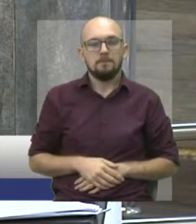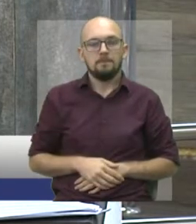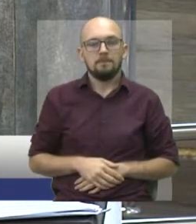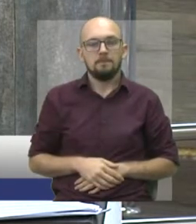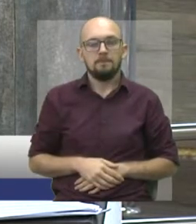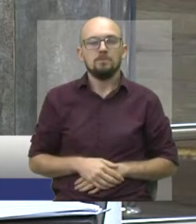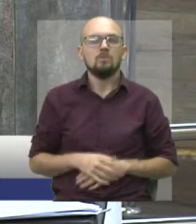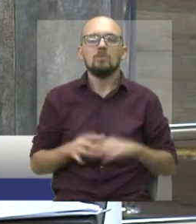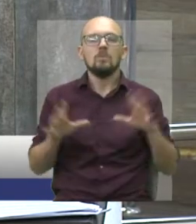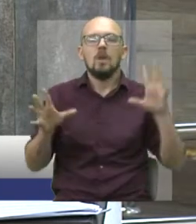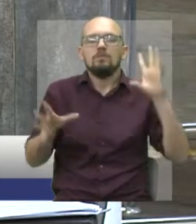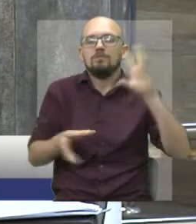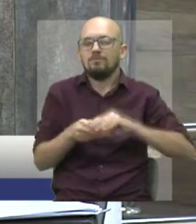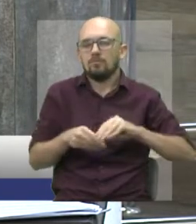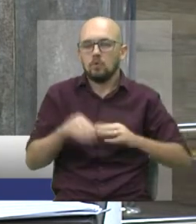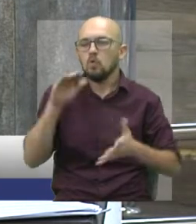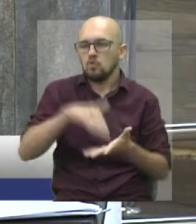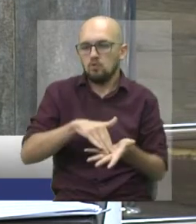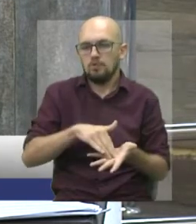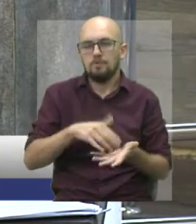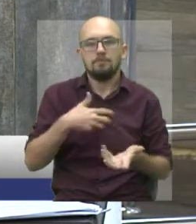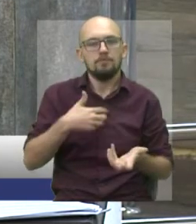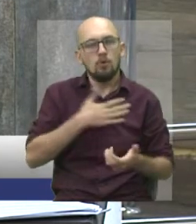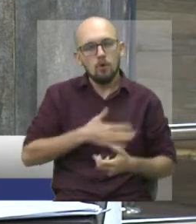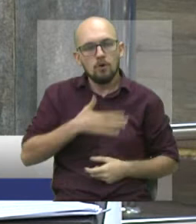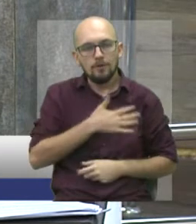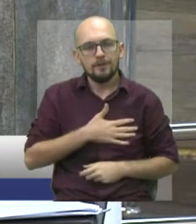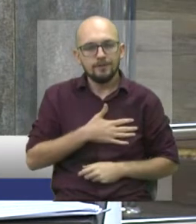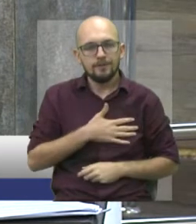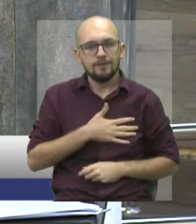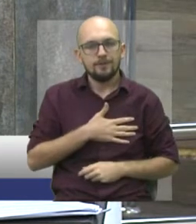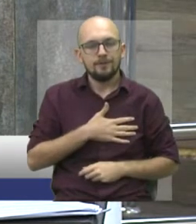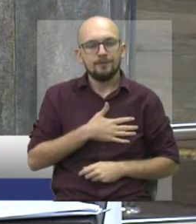Para encerrar, senhor presidente, eu gostaria aqui de